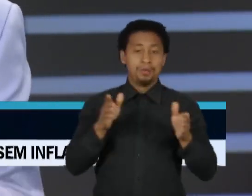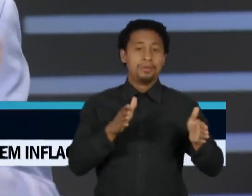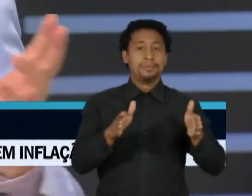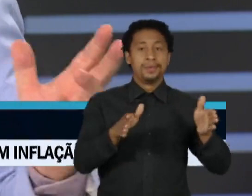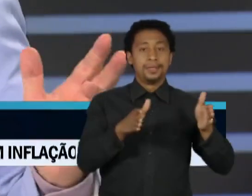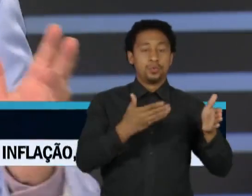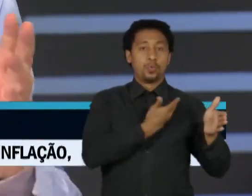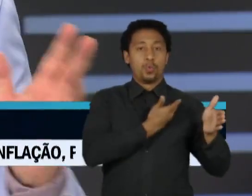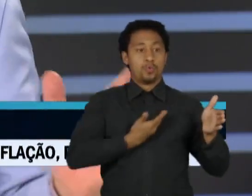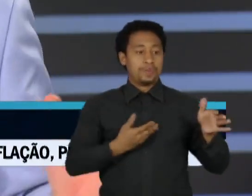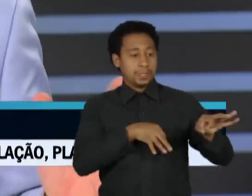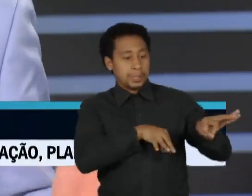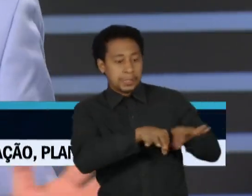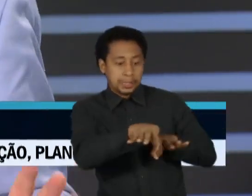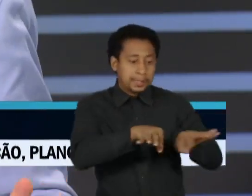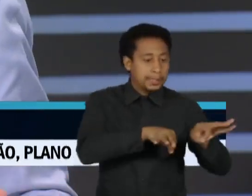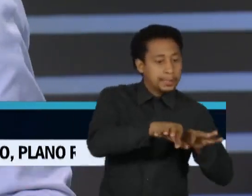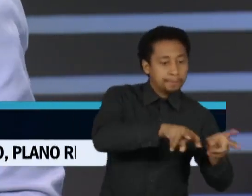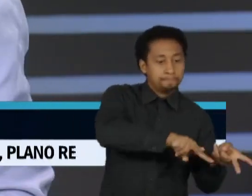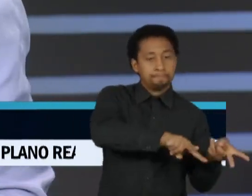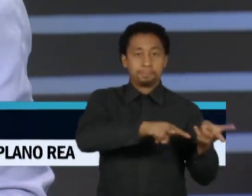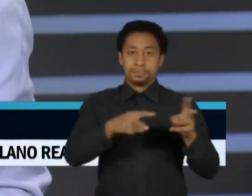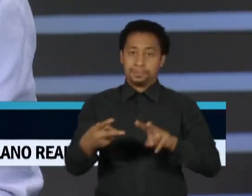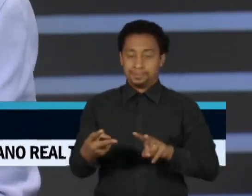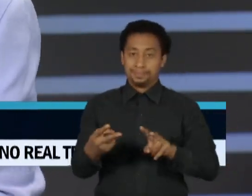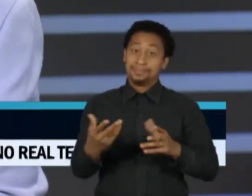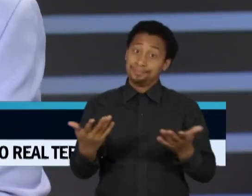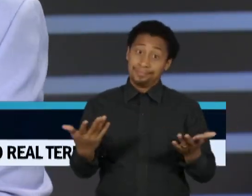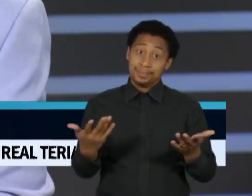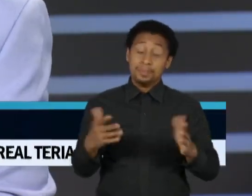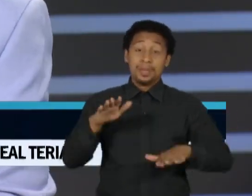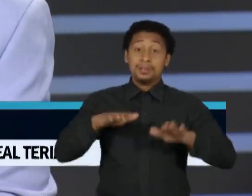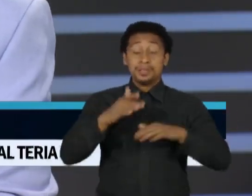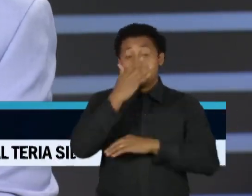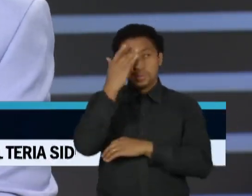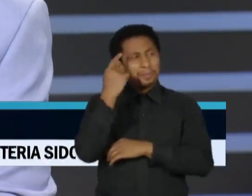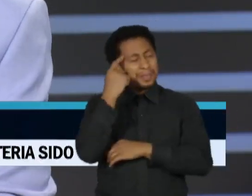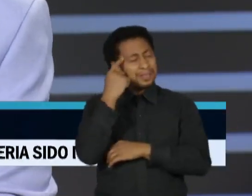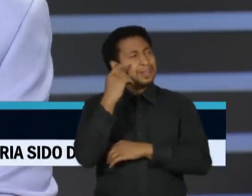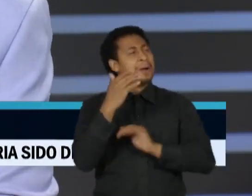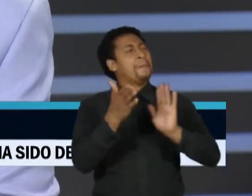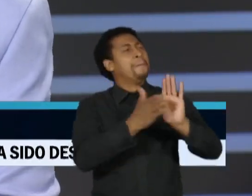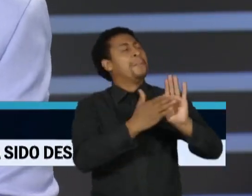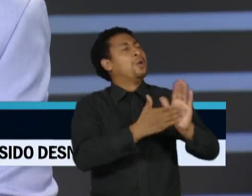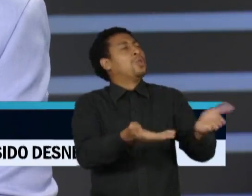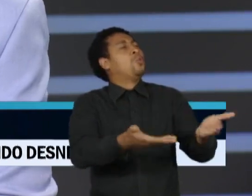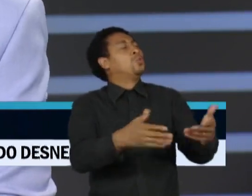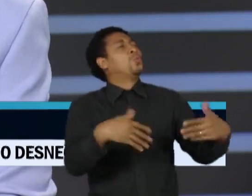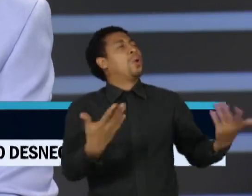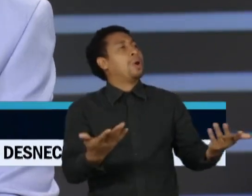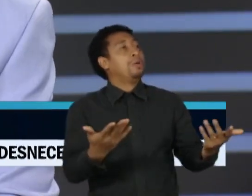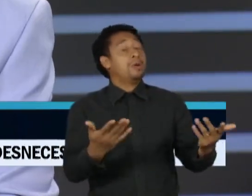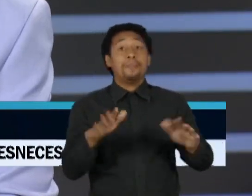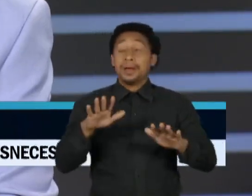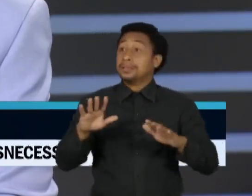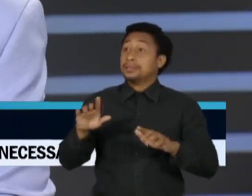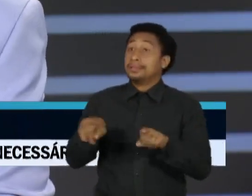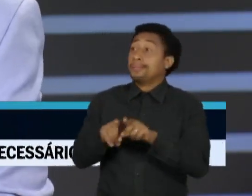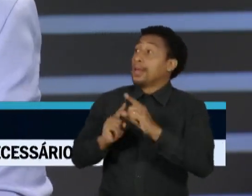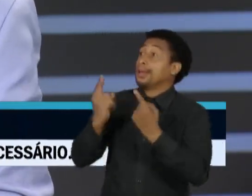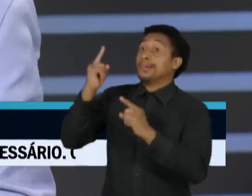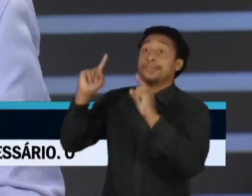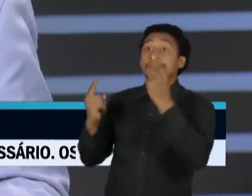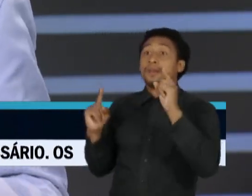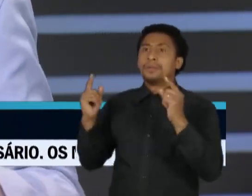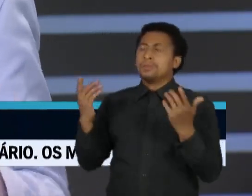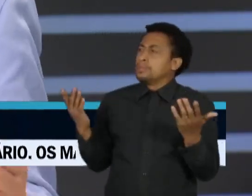onde surge esse... Mas qual é a pauta de hoje e tal? As pessoas estão com muita fome de comentar o governo Lula,